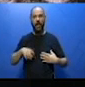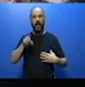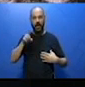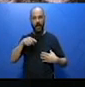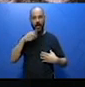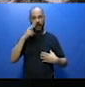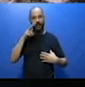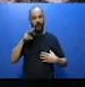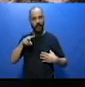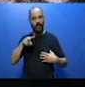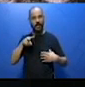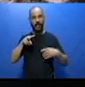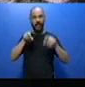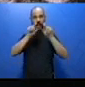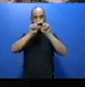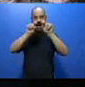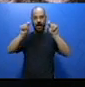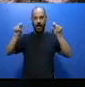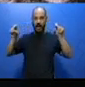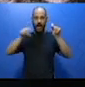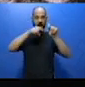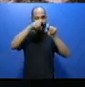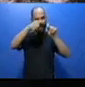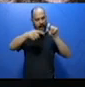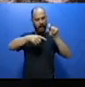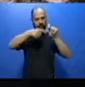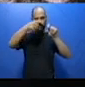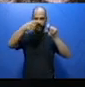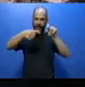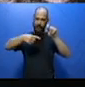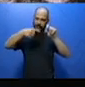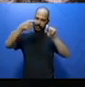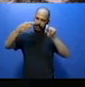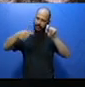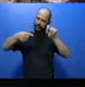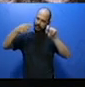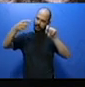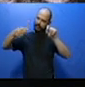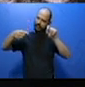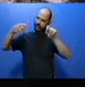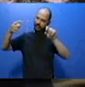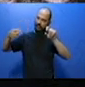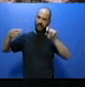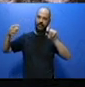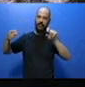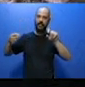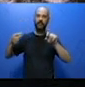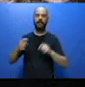possível observar os anéis. Os anéis, essas dobrinhas que tem na pele.